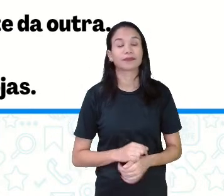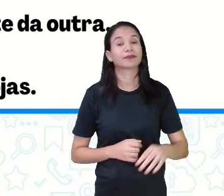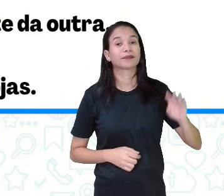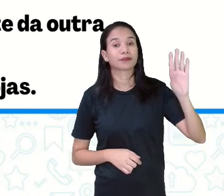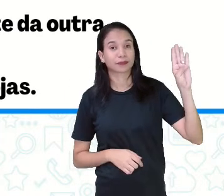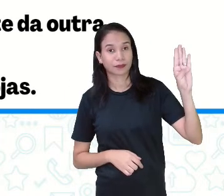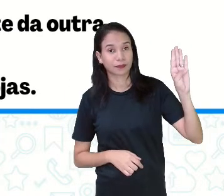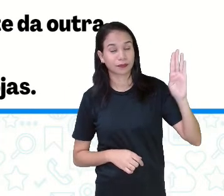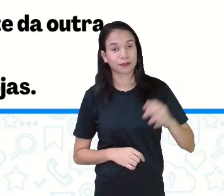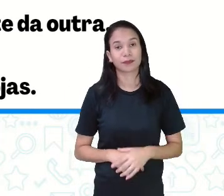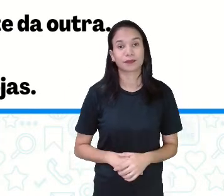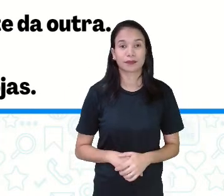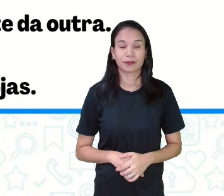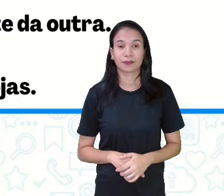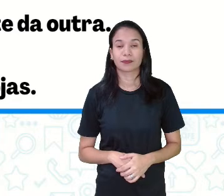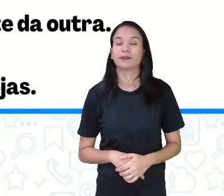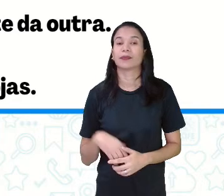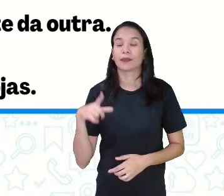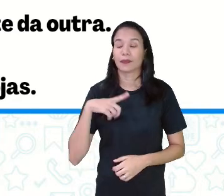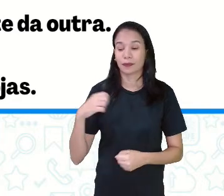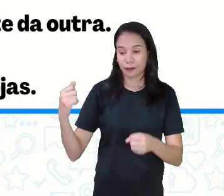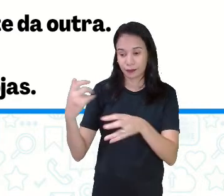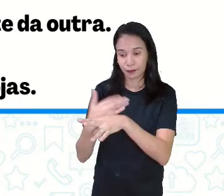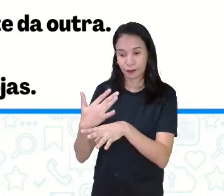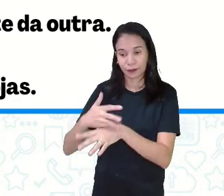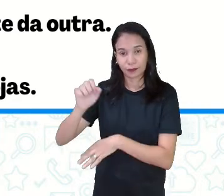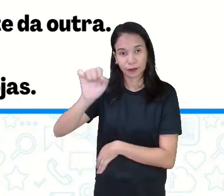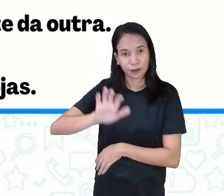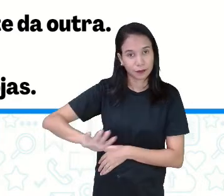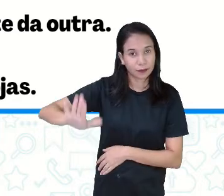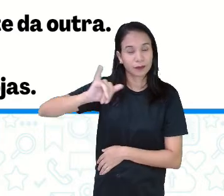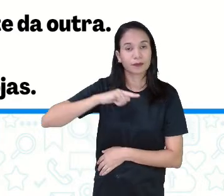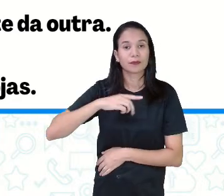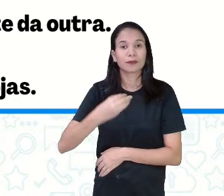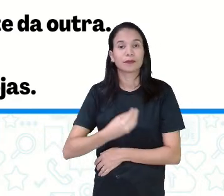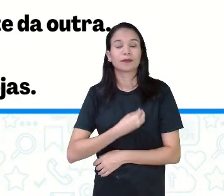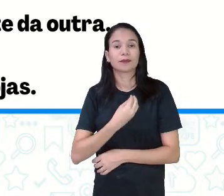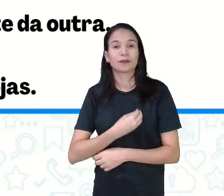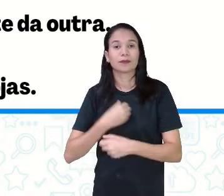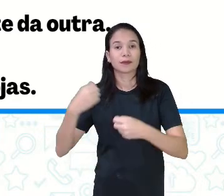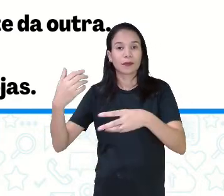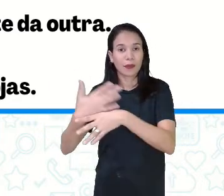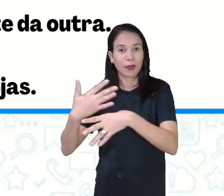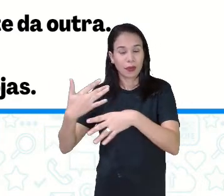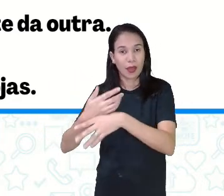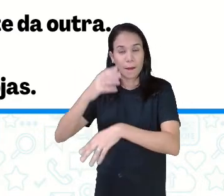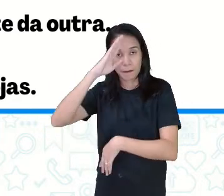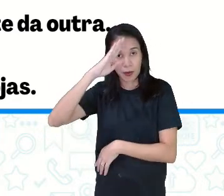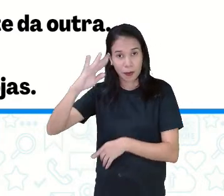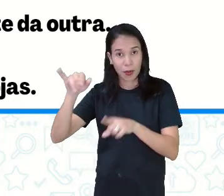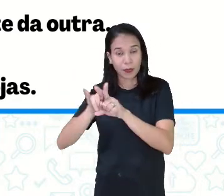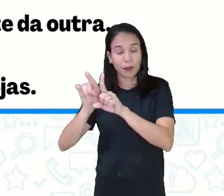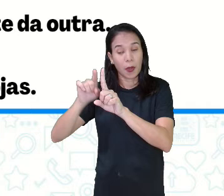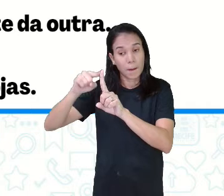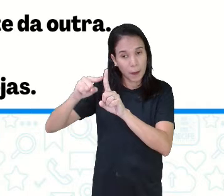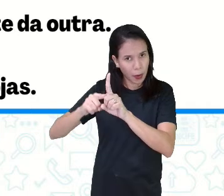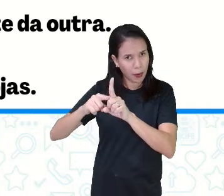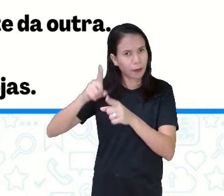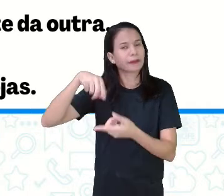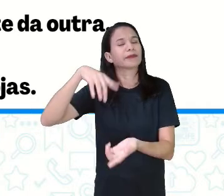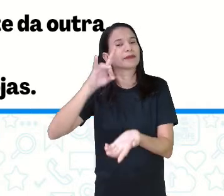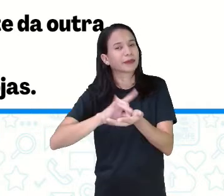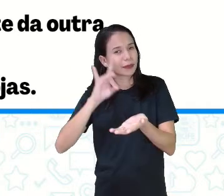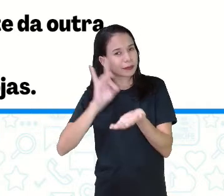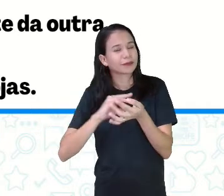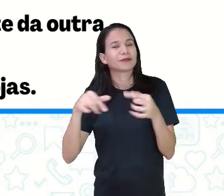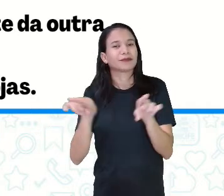B, a zona urbana é formada pelo centro da cidade e os bairros. Verdadeiro também,